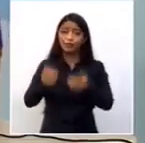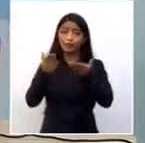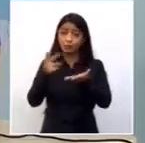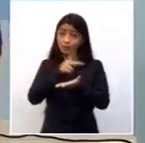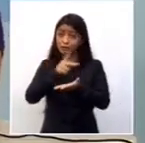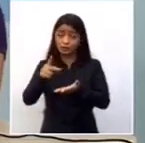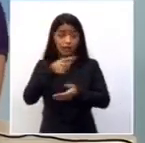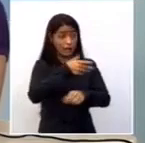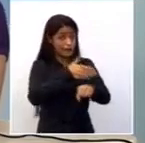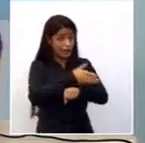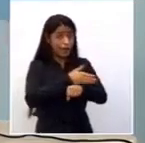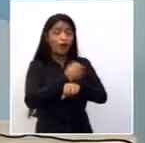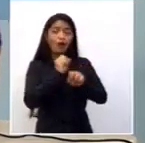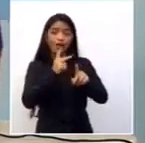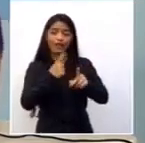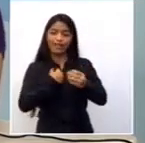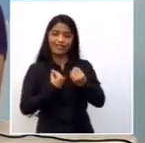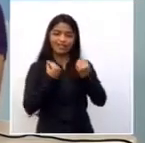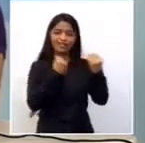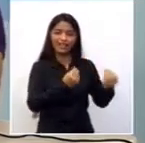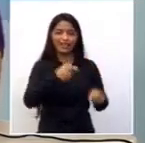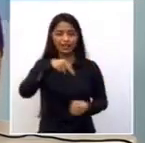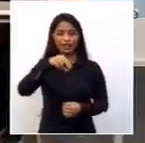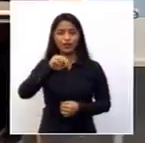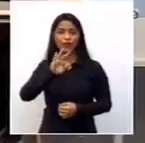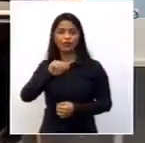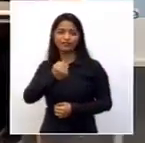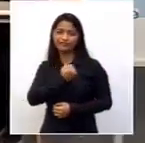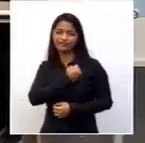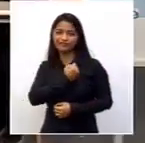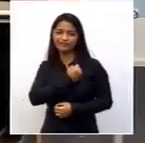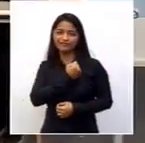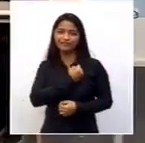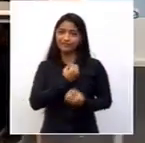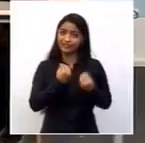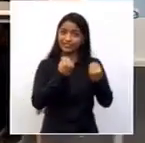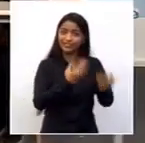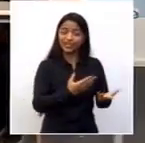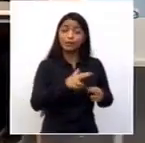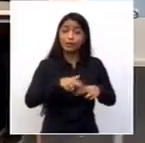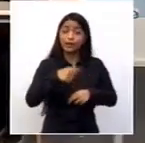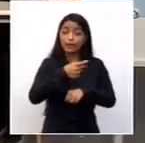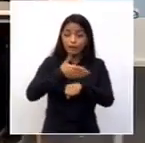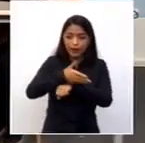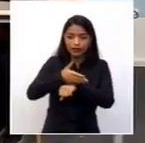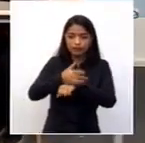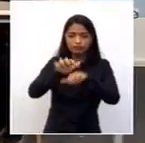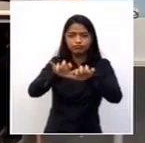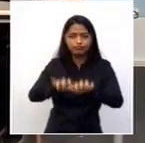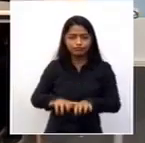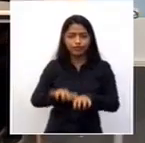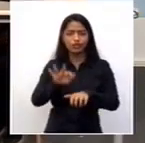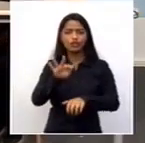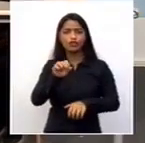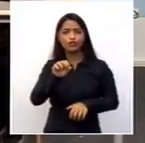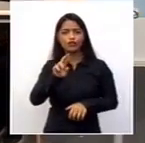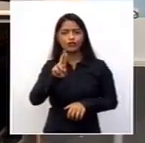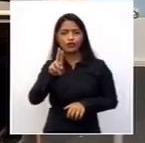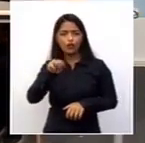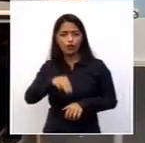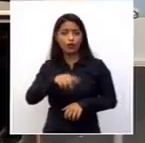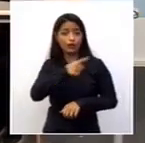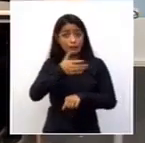de engajamento e participação nos fóruns e nas demais atividades que o